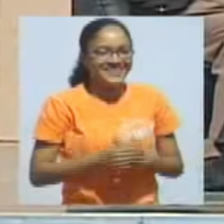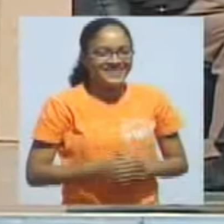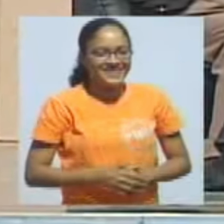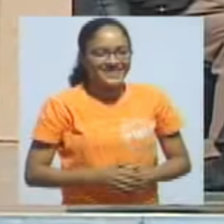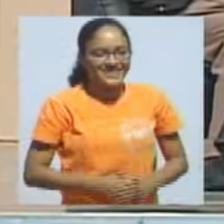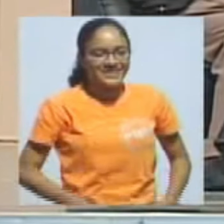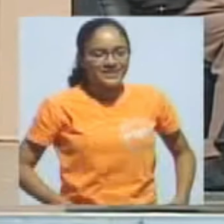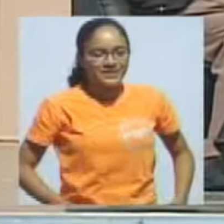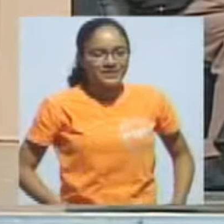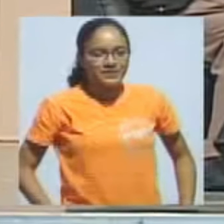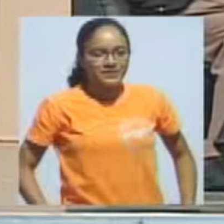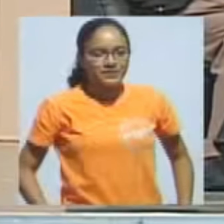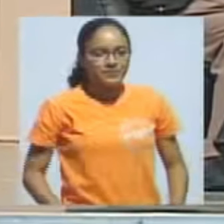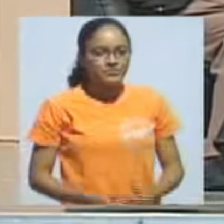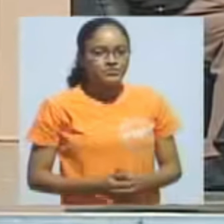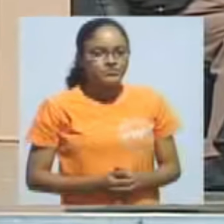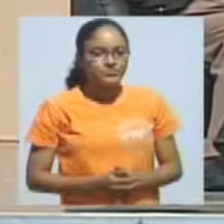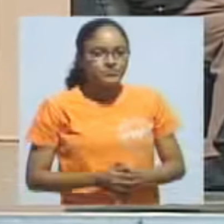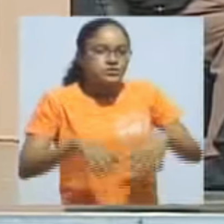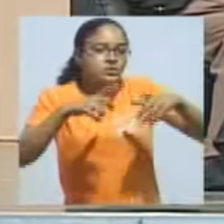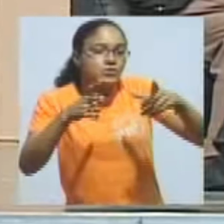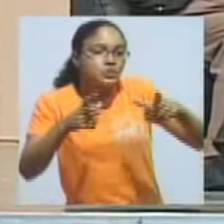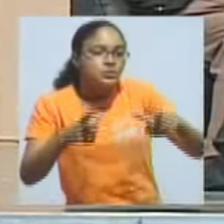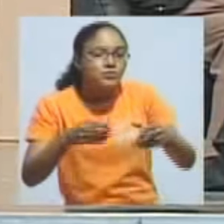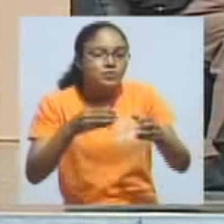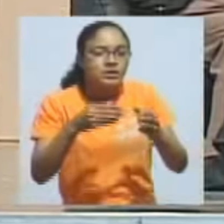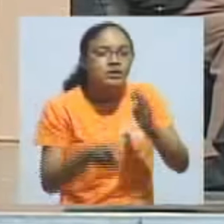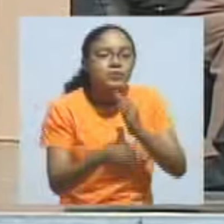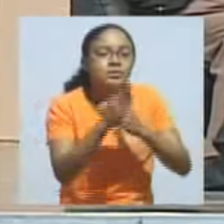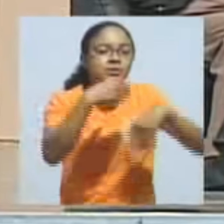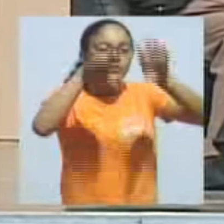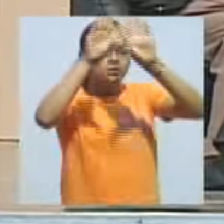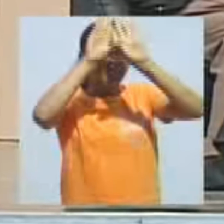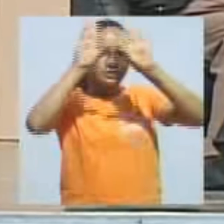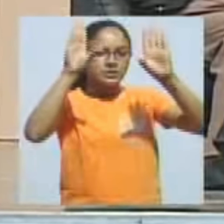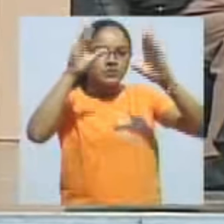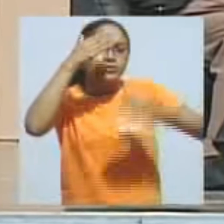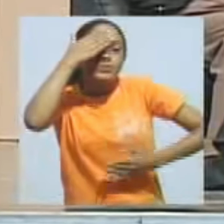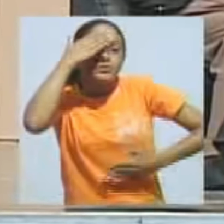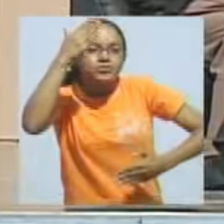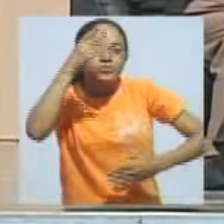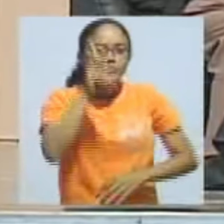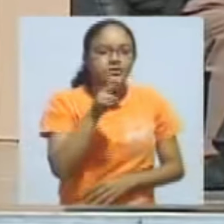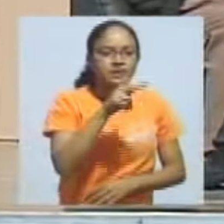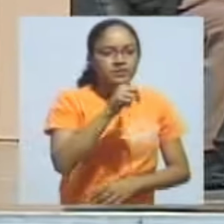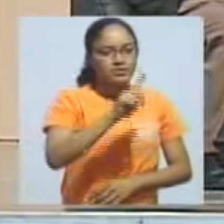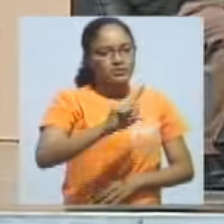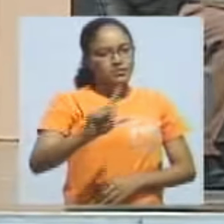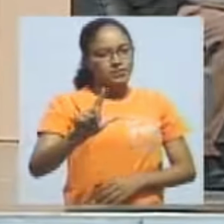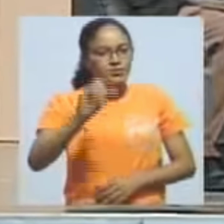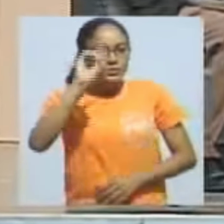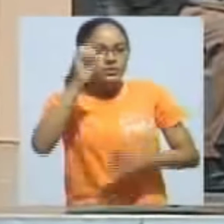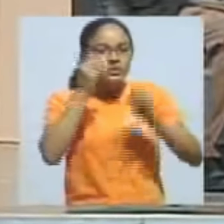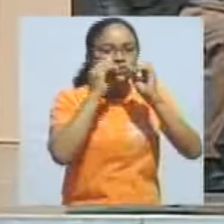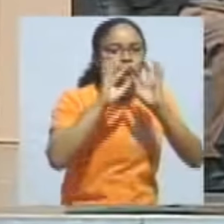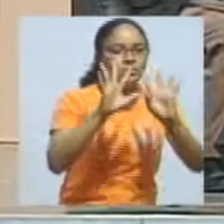andar na vida. Mudar para o andar no céu. Deus e Pai, Deus o abençoe.